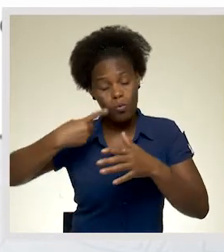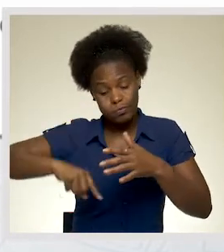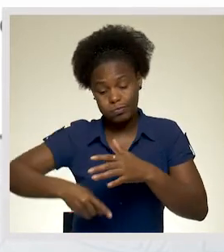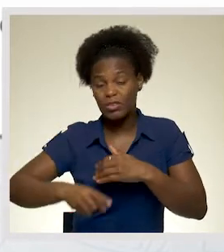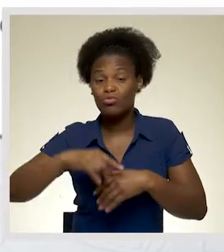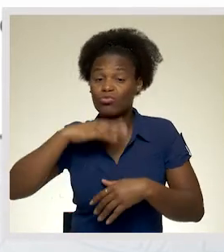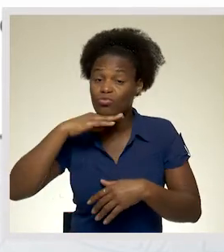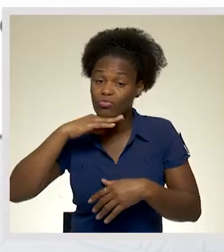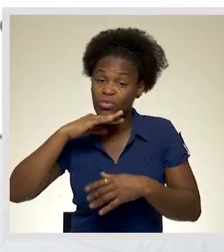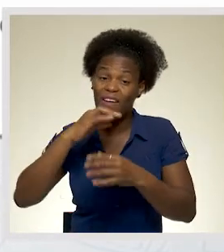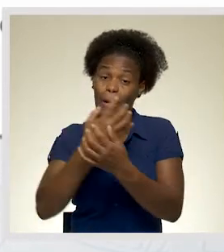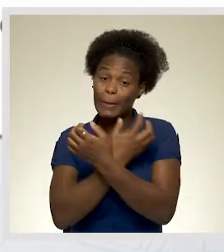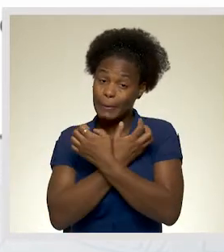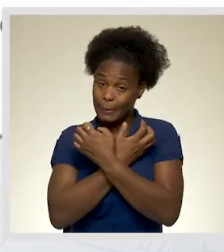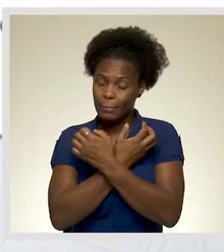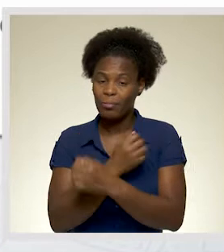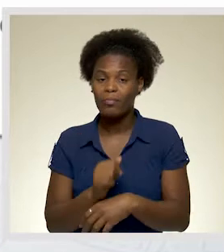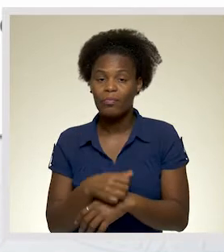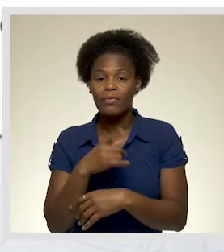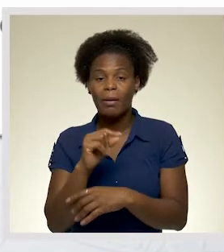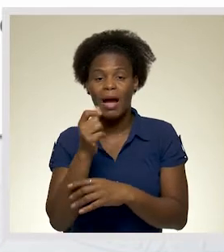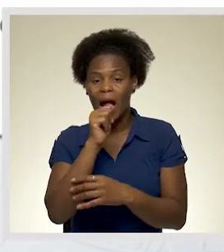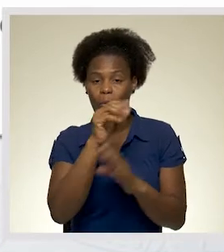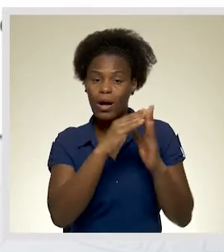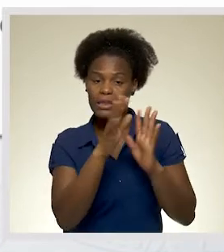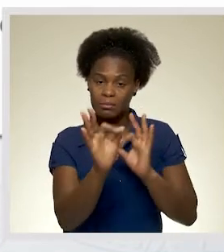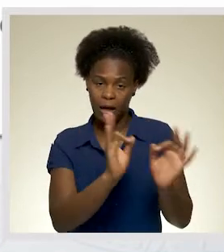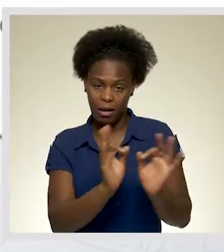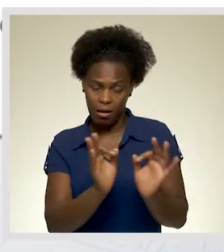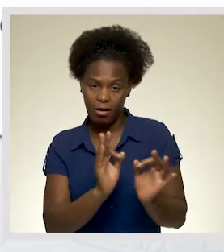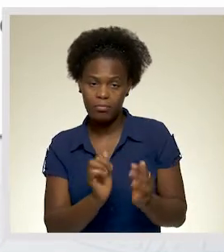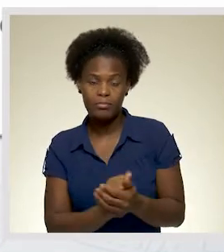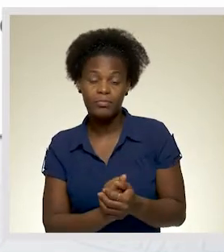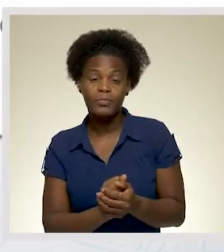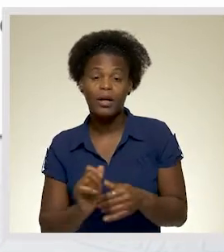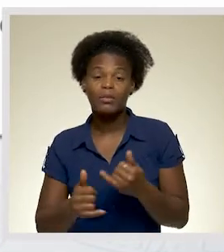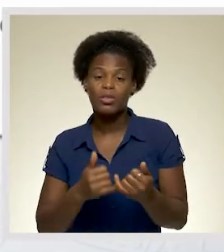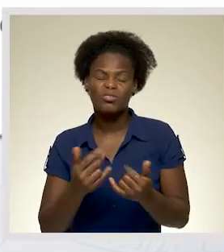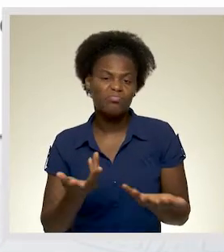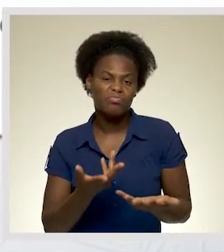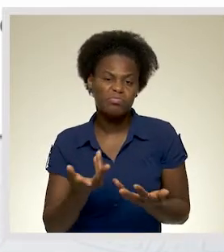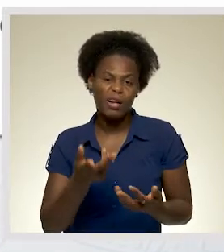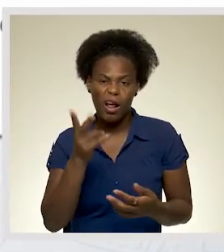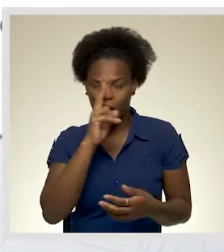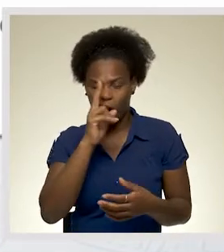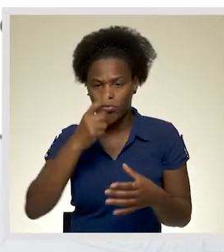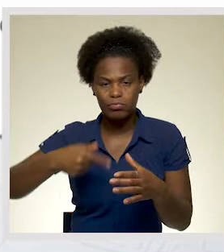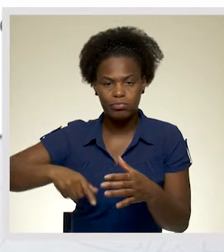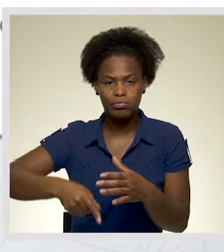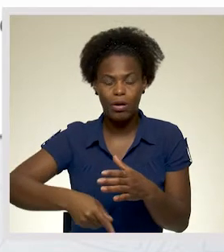subterrâneas. Tratamento de águas residuais. Os esgotos contêm frequentemente